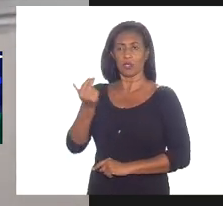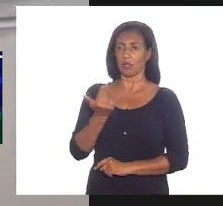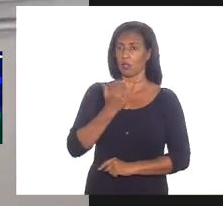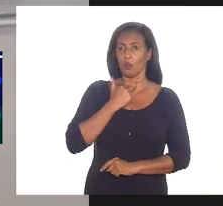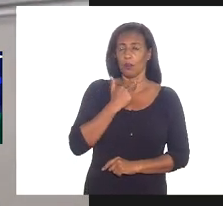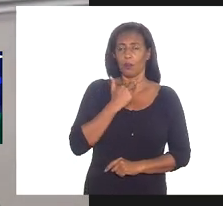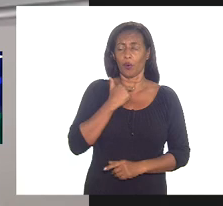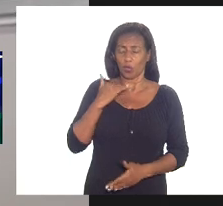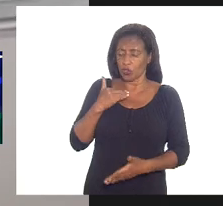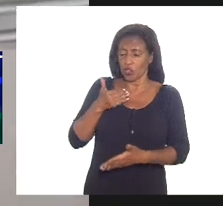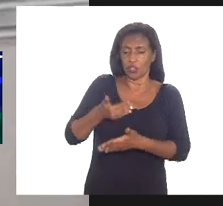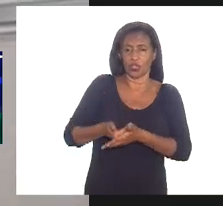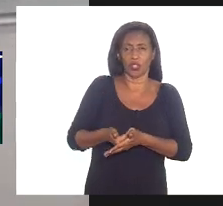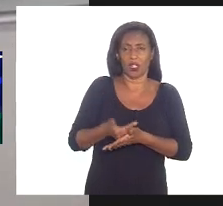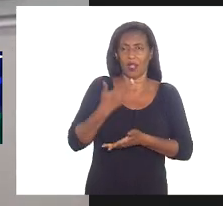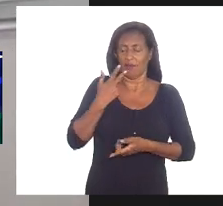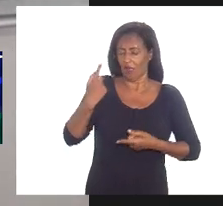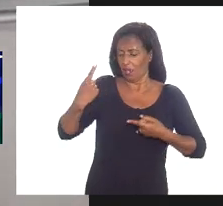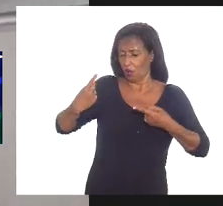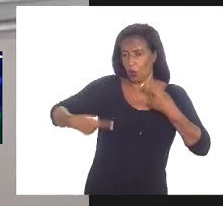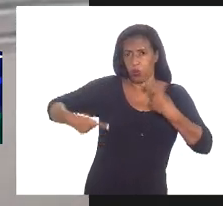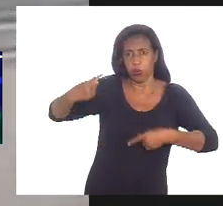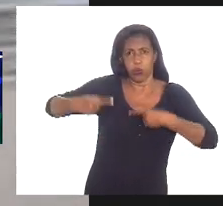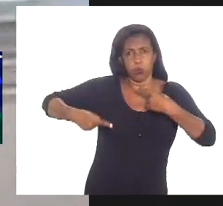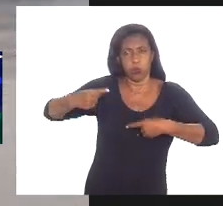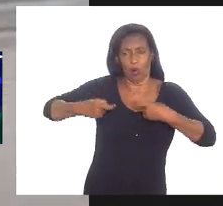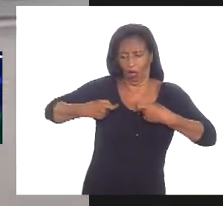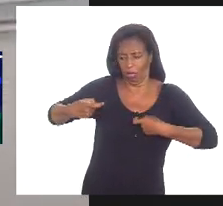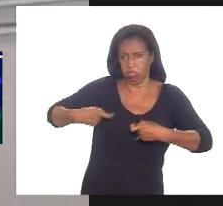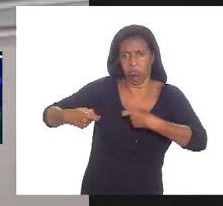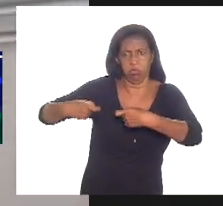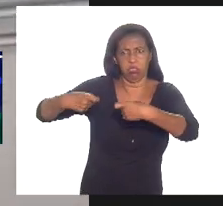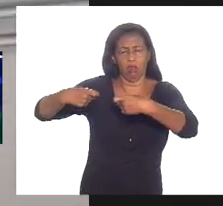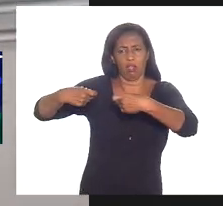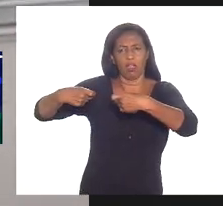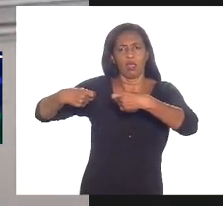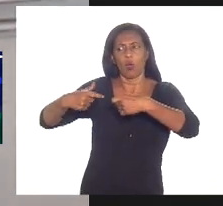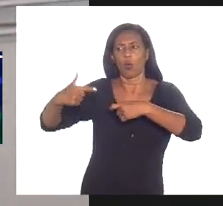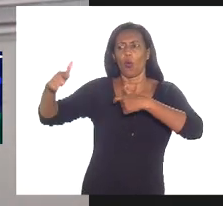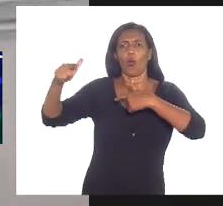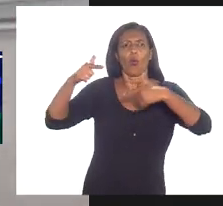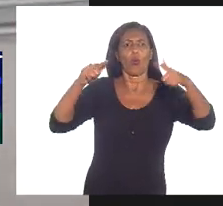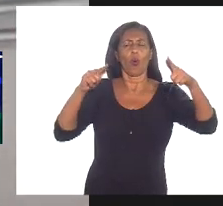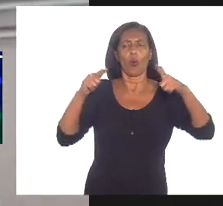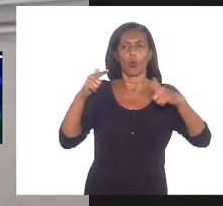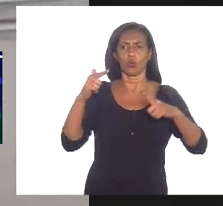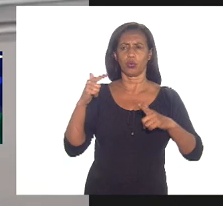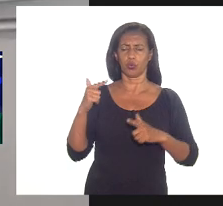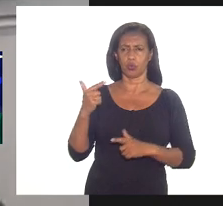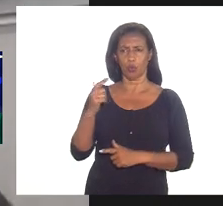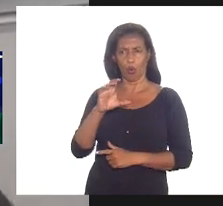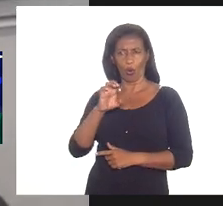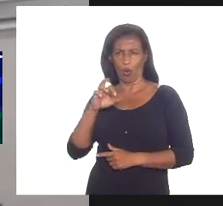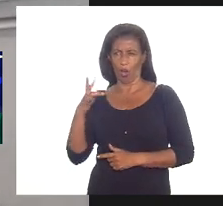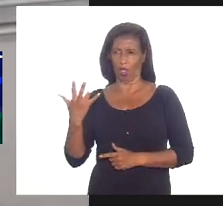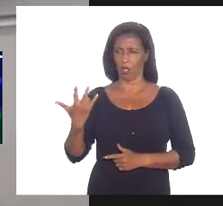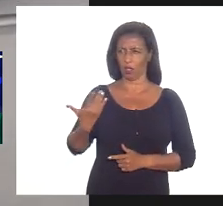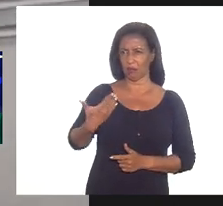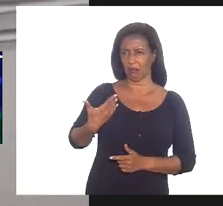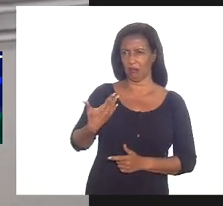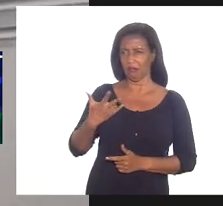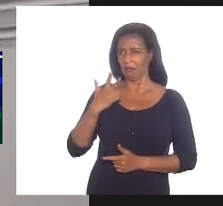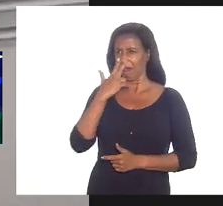pode tirar a gente não pode chegar aqui fazer uma guerra de narrativa e deixar o outros colegas de uma situação totalmente